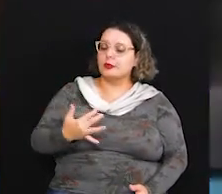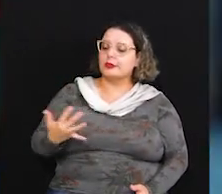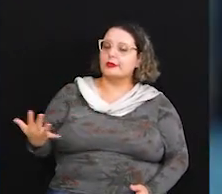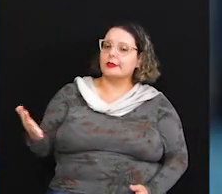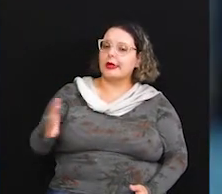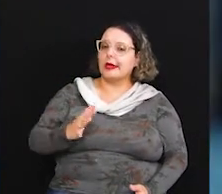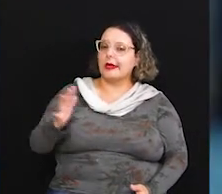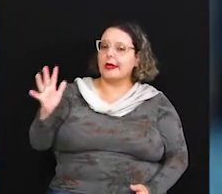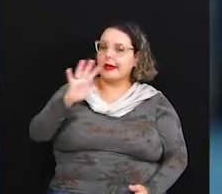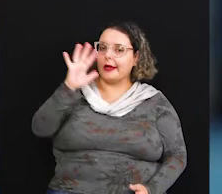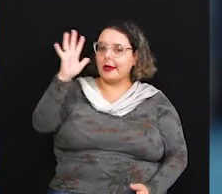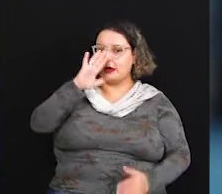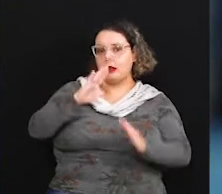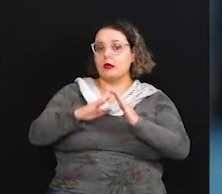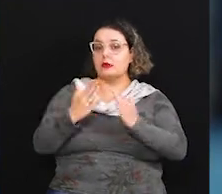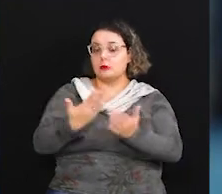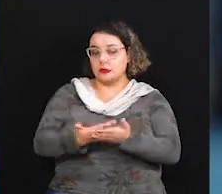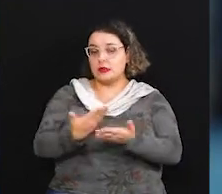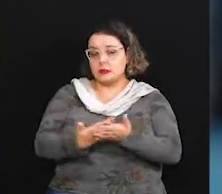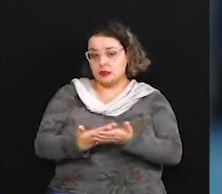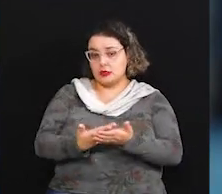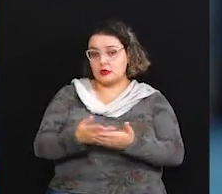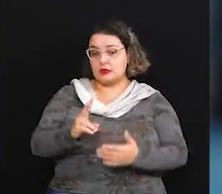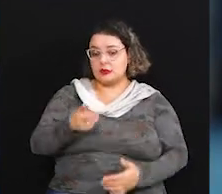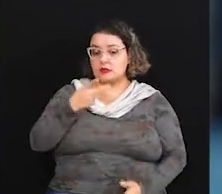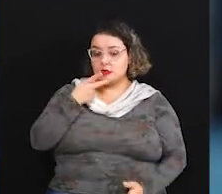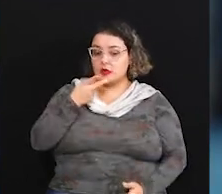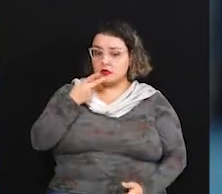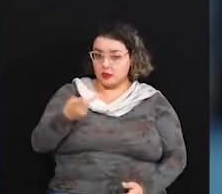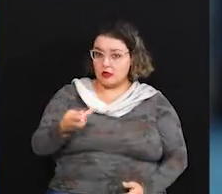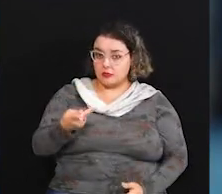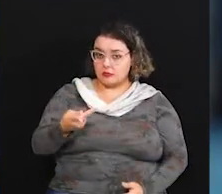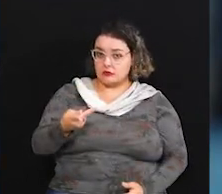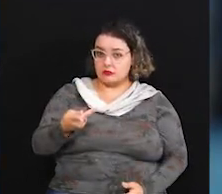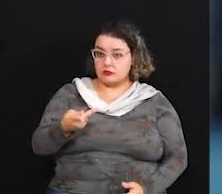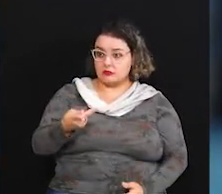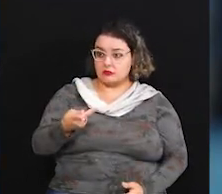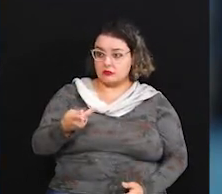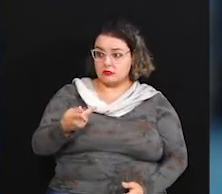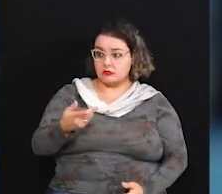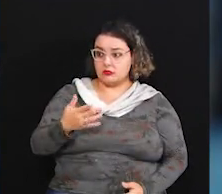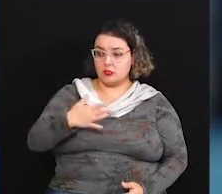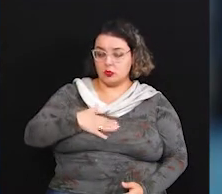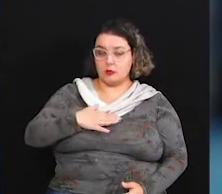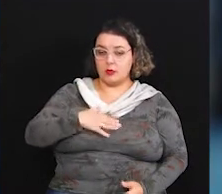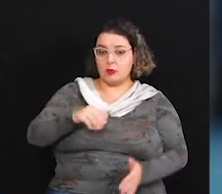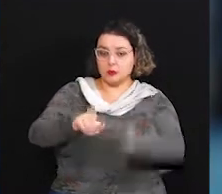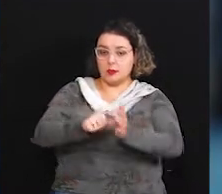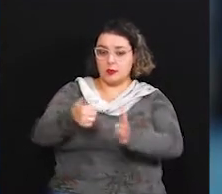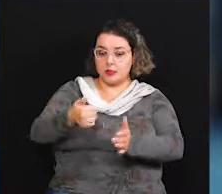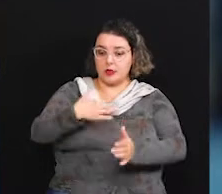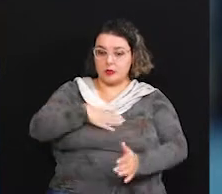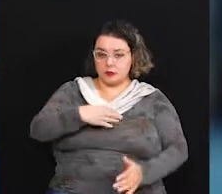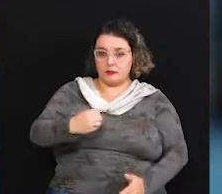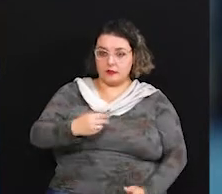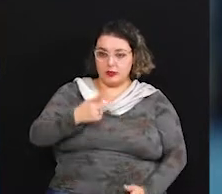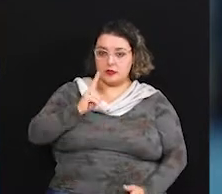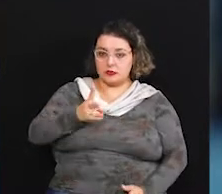caro uma escola e eu sempre digo, desde o meu outro filho,